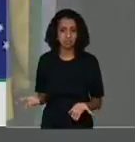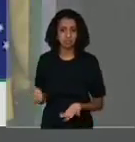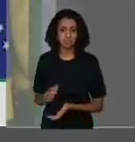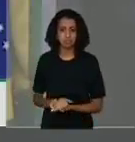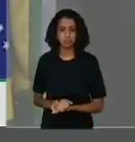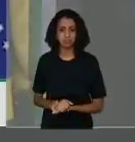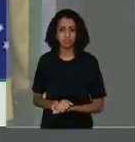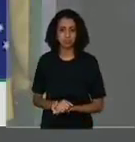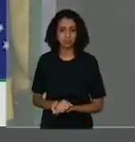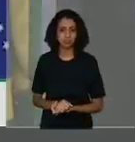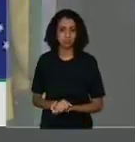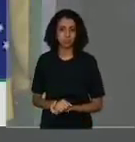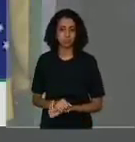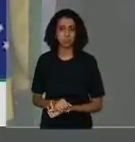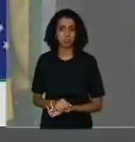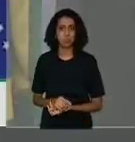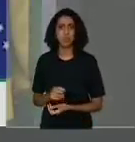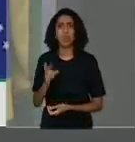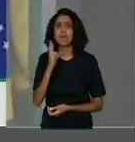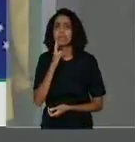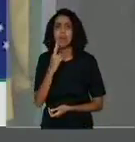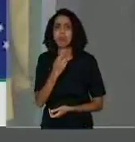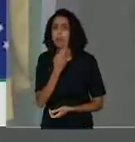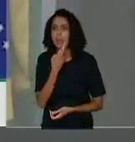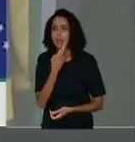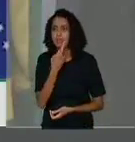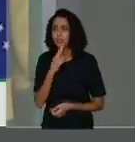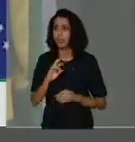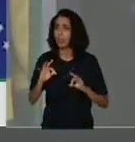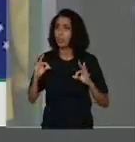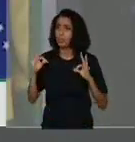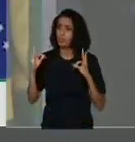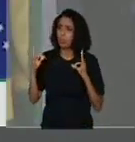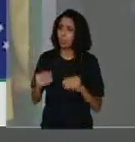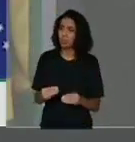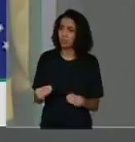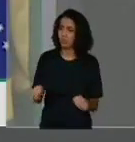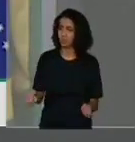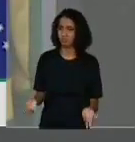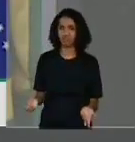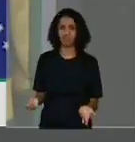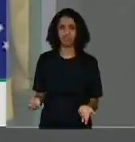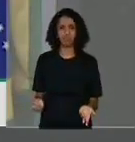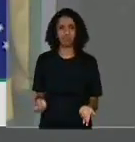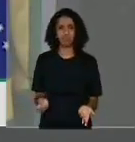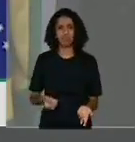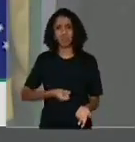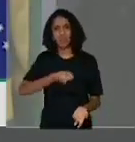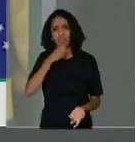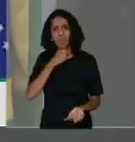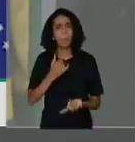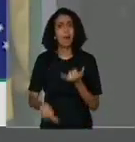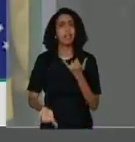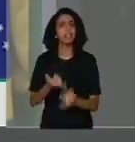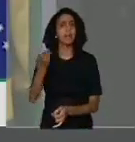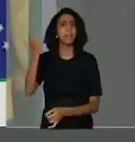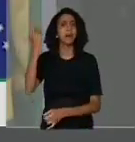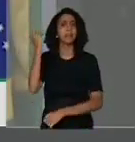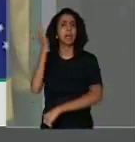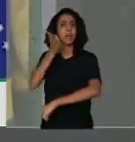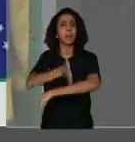tempos, os restaurantes todos primários, parecia a Idade Média. Dali veio o